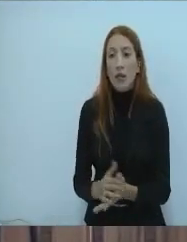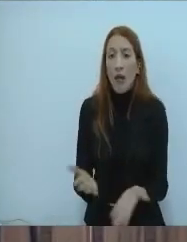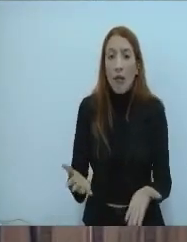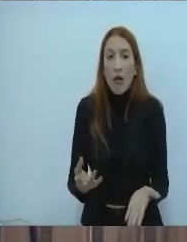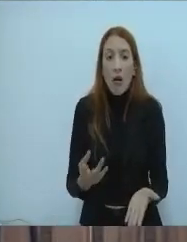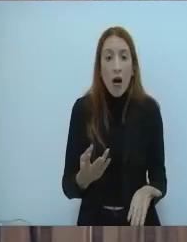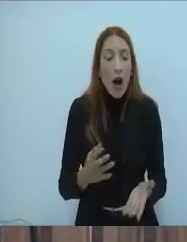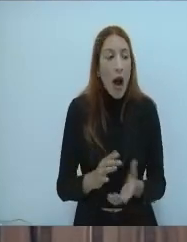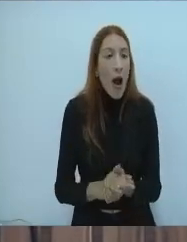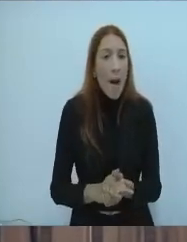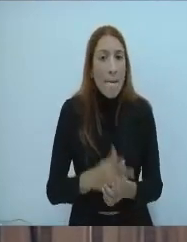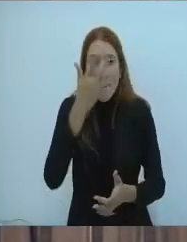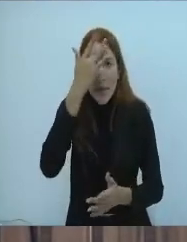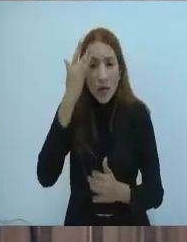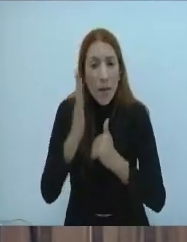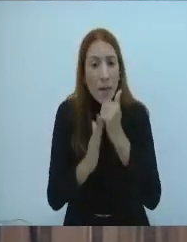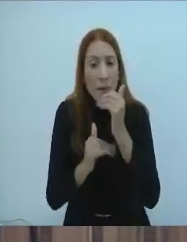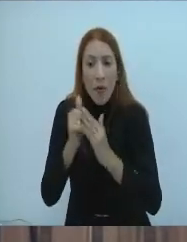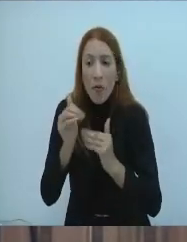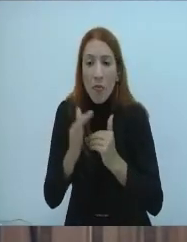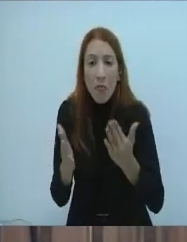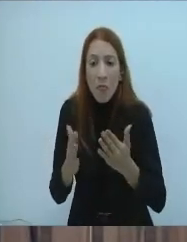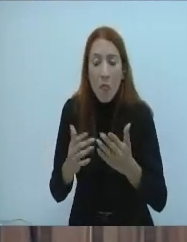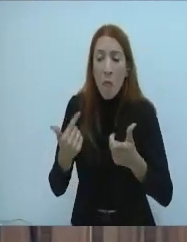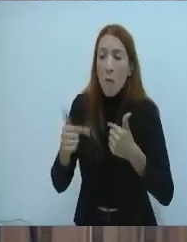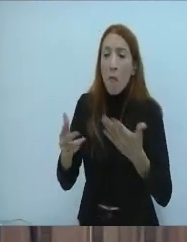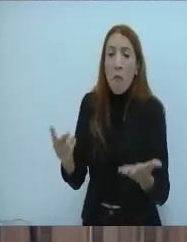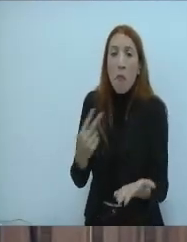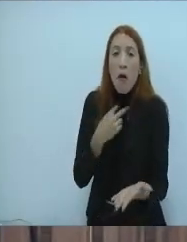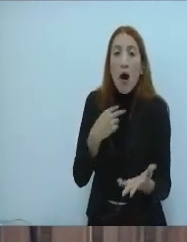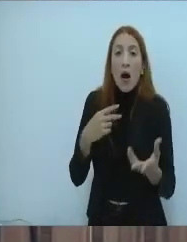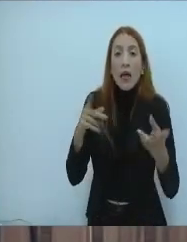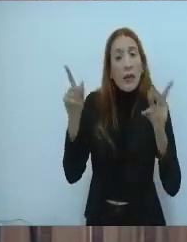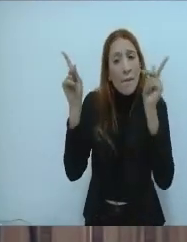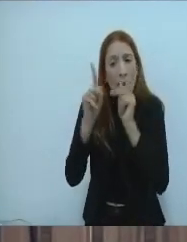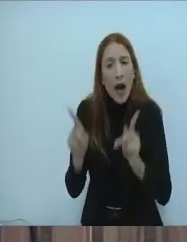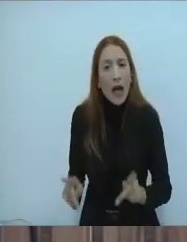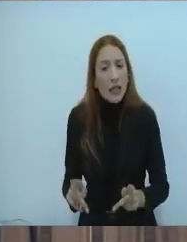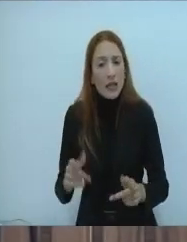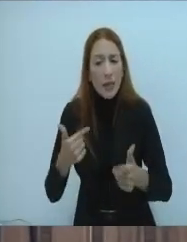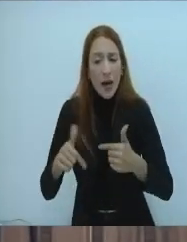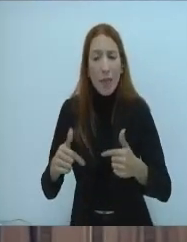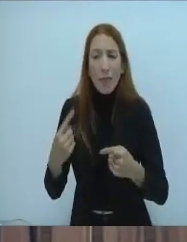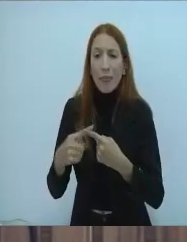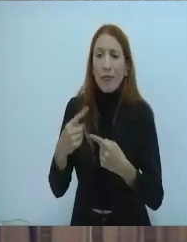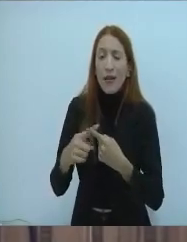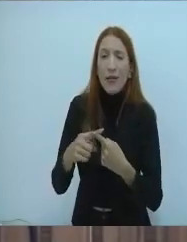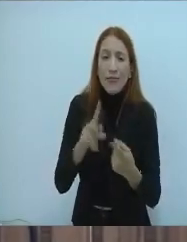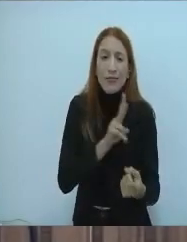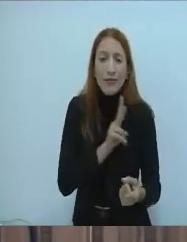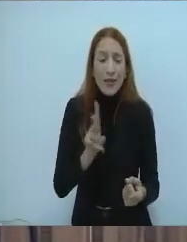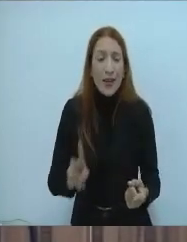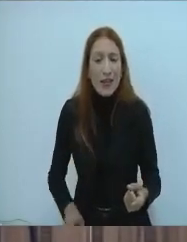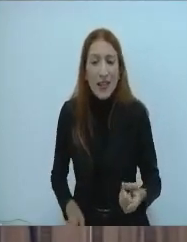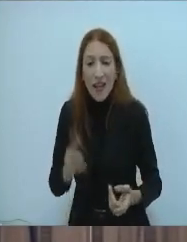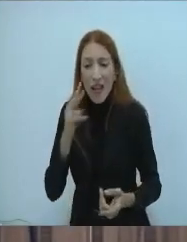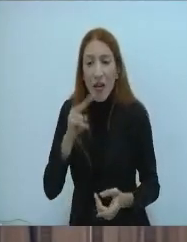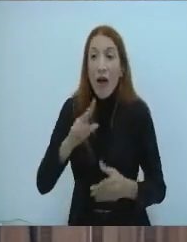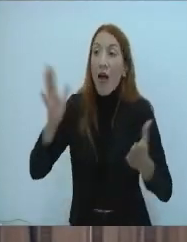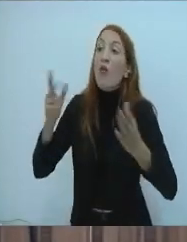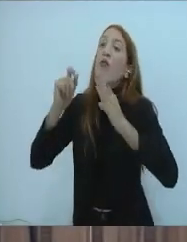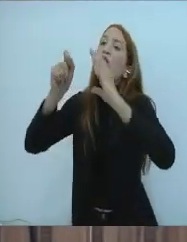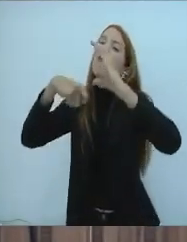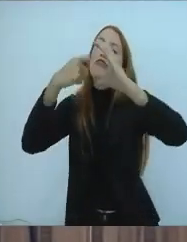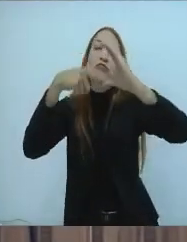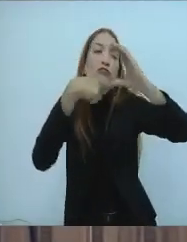um funcionário mais a saúde pública pode trabalhar em paz porque o vereador ao invés de cuidar do trabalho que realmente ele compete vai ficar filmando